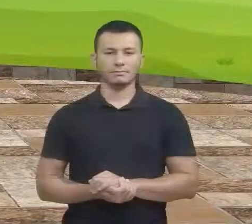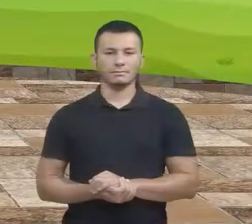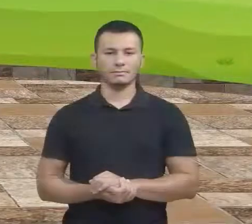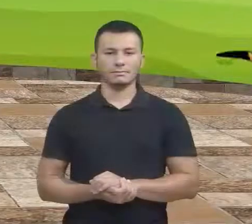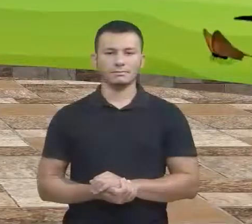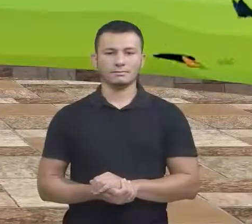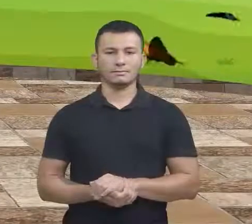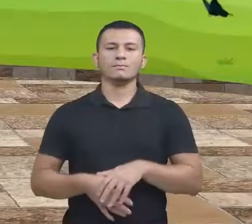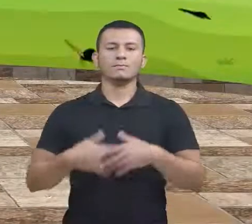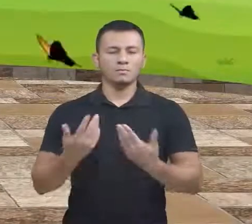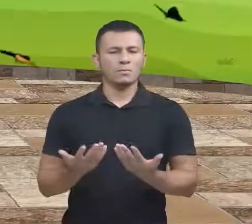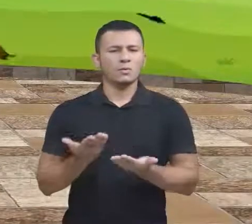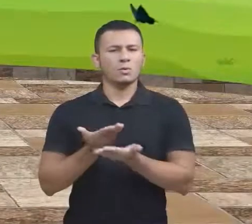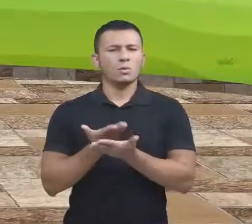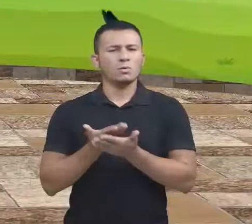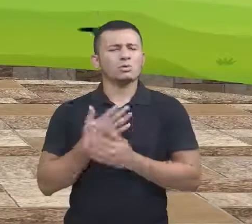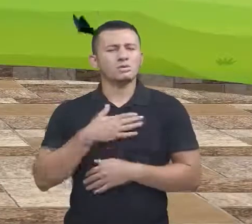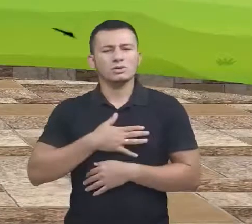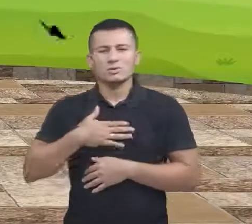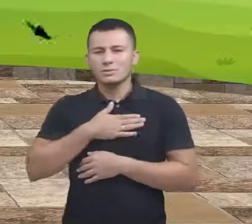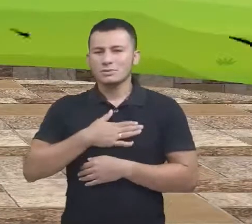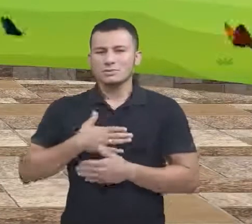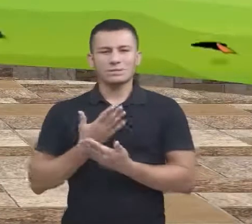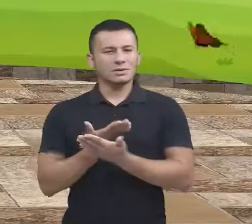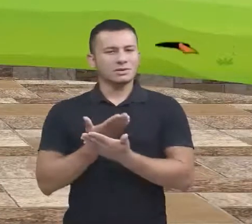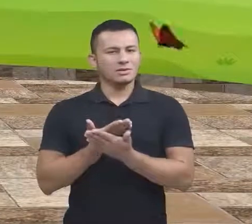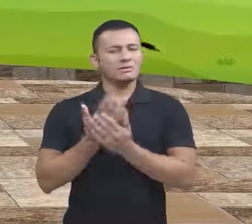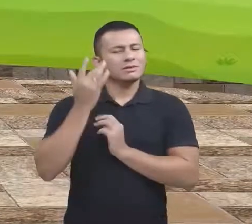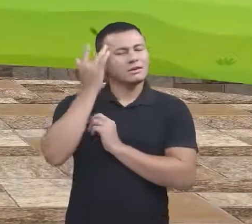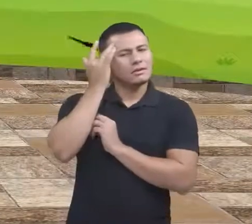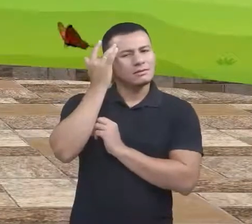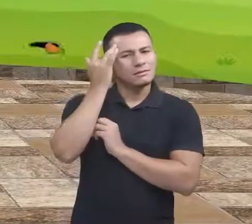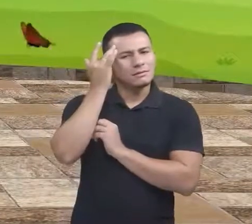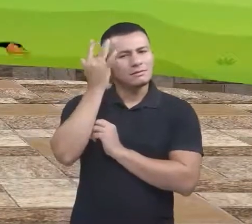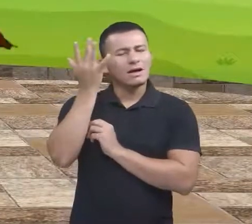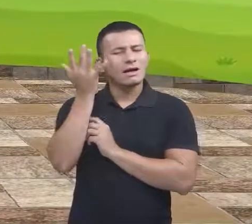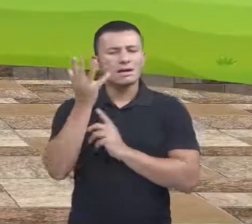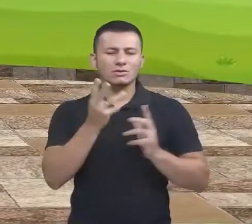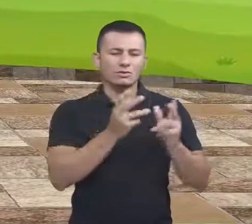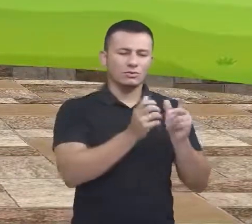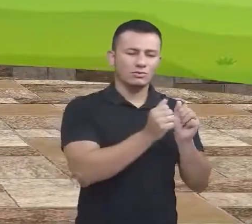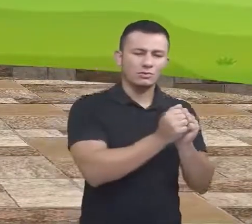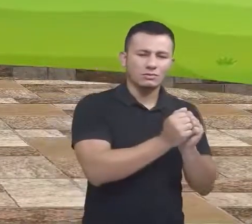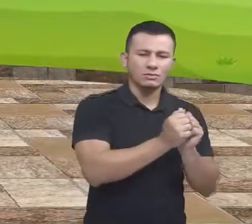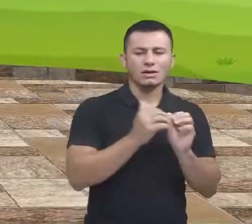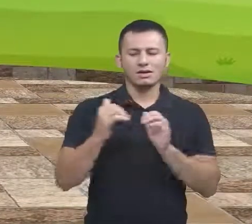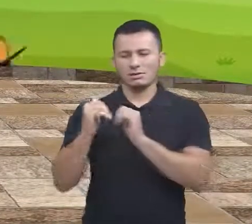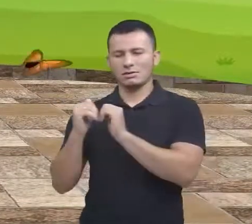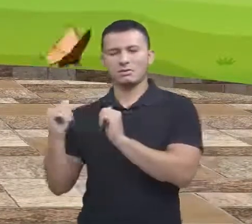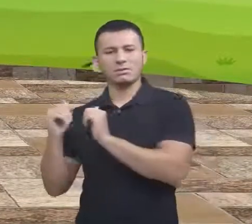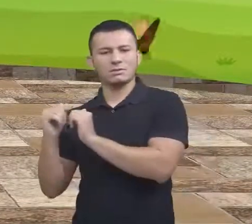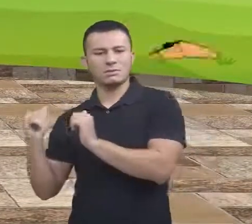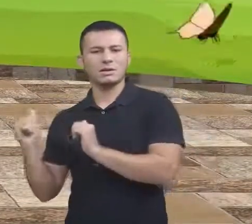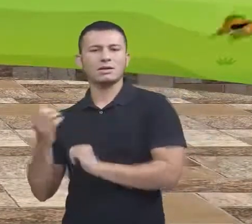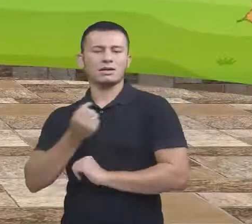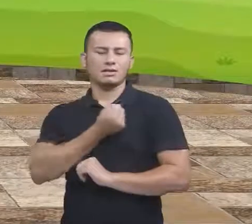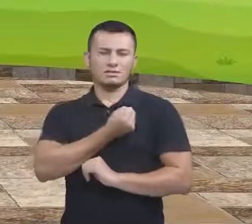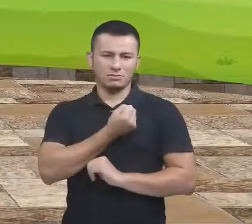nossa aula hoje foi tão gostosa né bem fácil compondo e decompondo os números